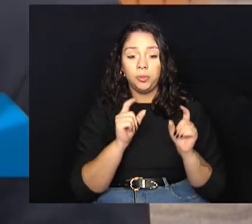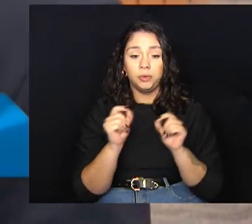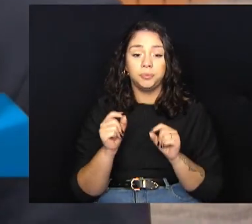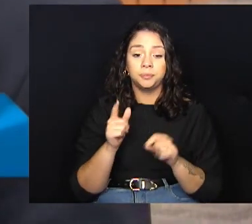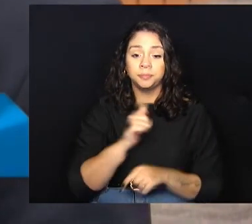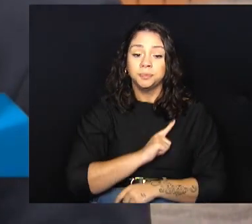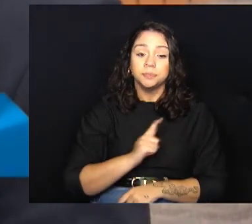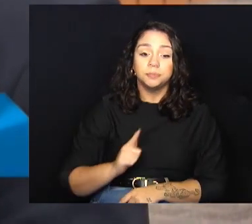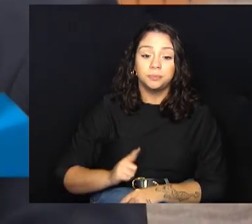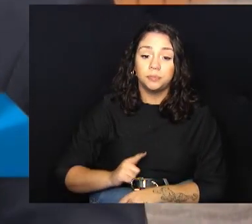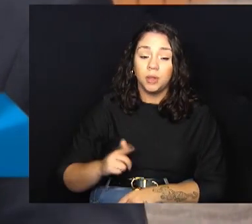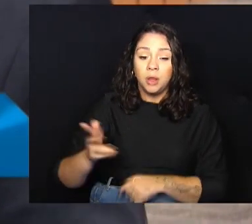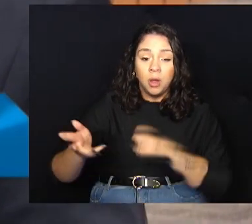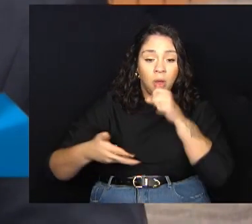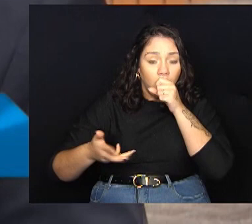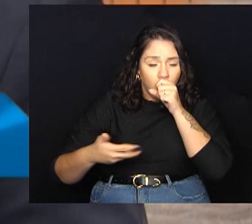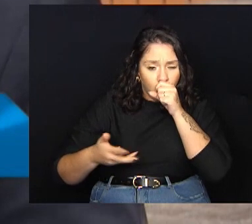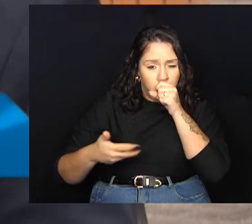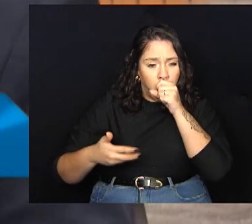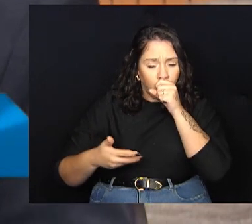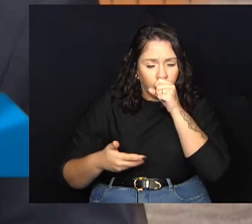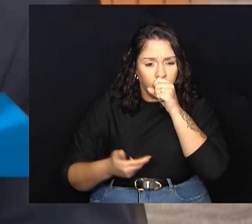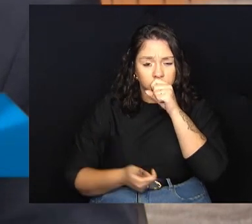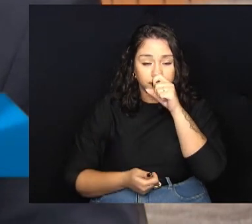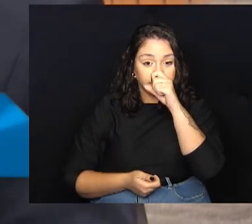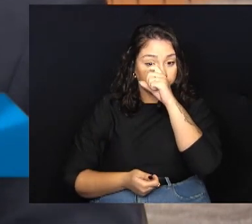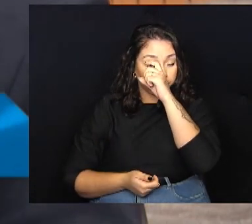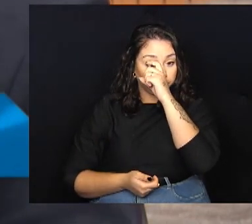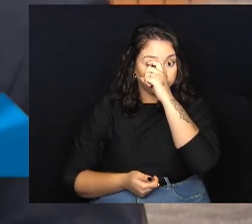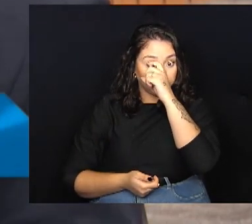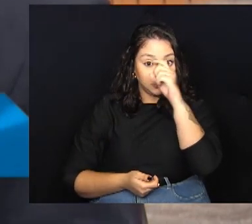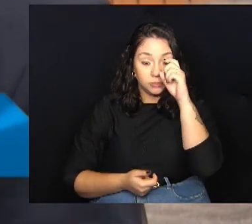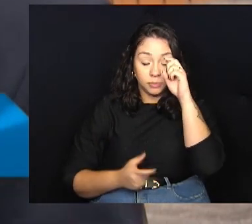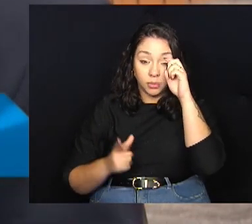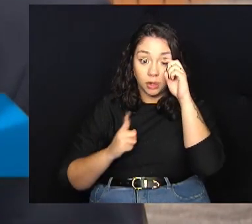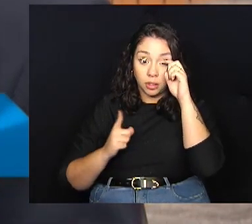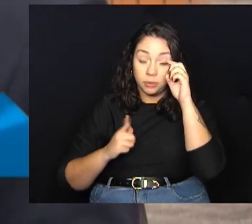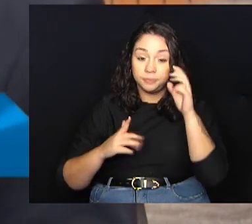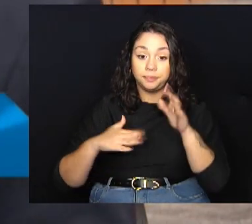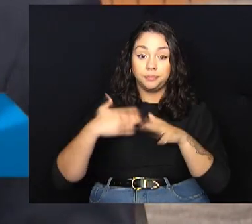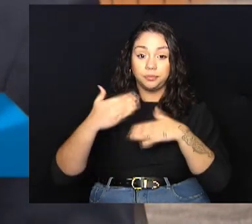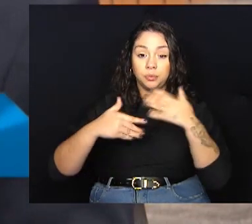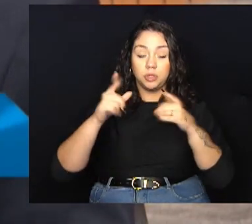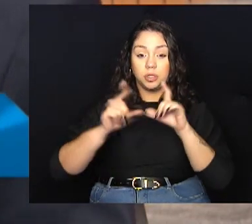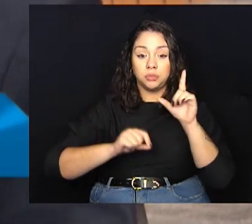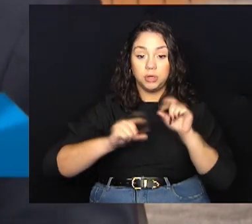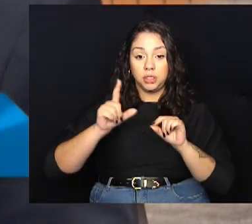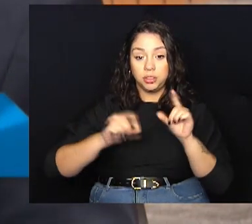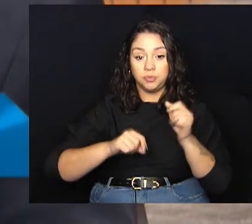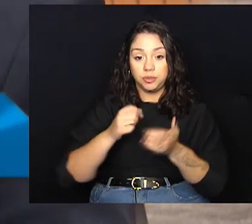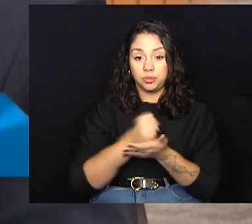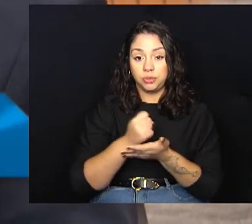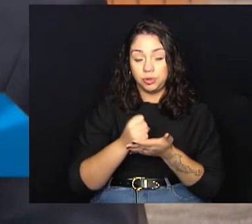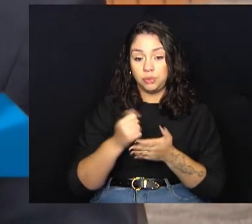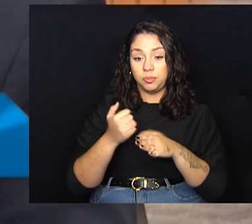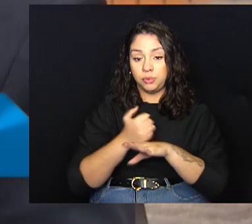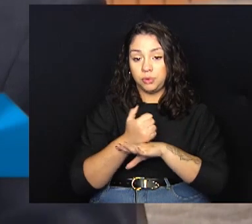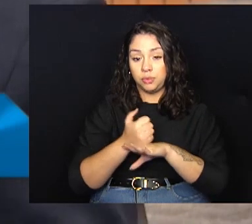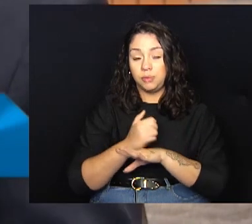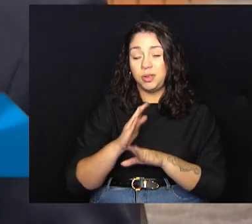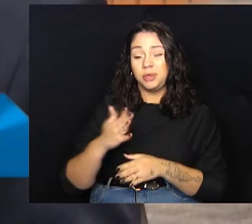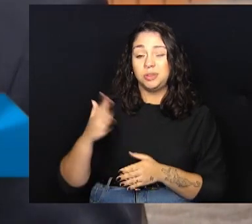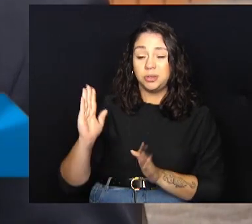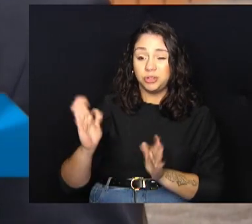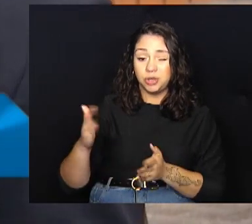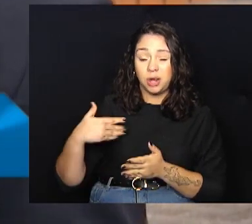Governador celeridade ele já deflagrou um processo seletivo de contratação desses profissionais mas isso vem se arrastando